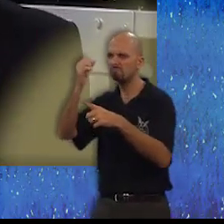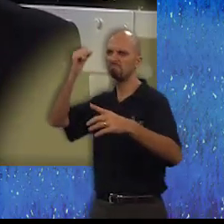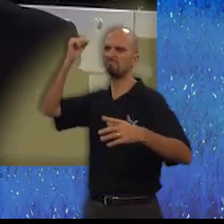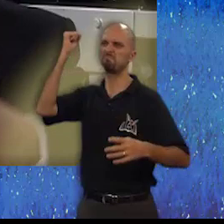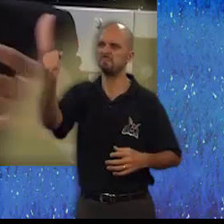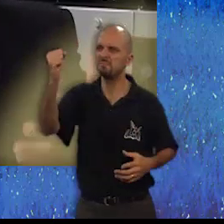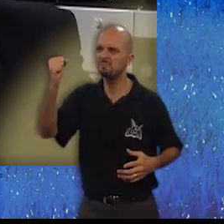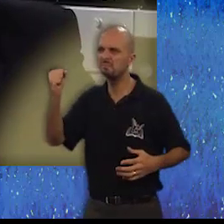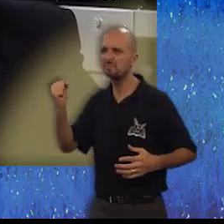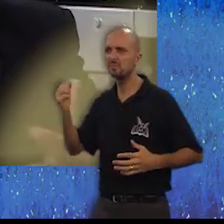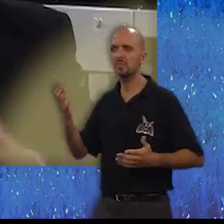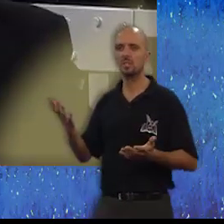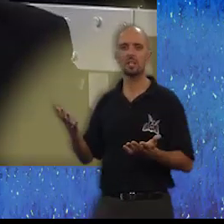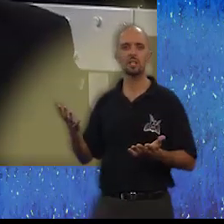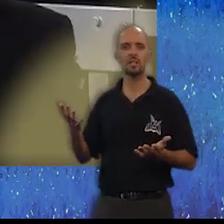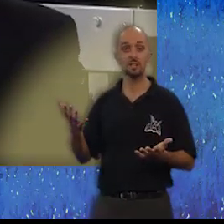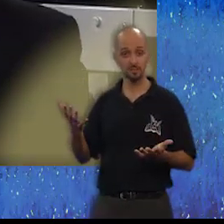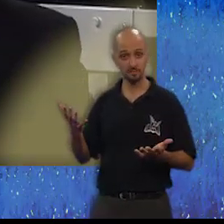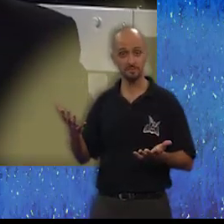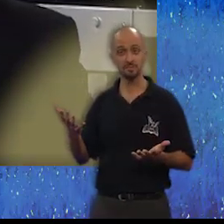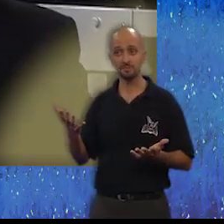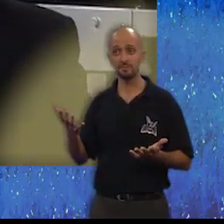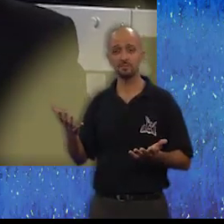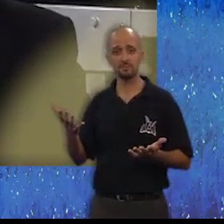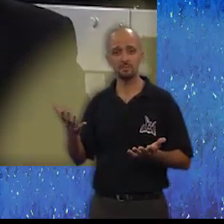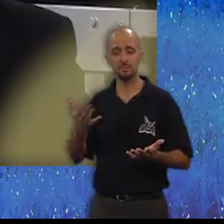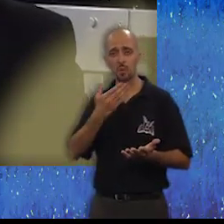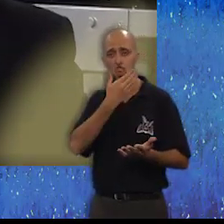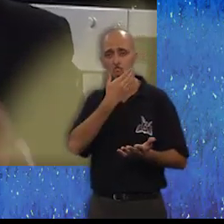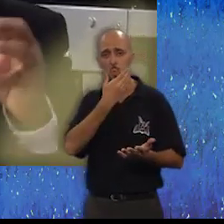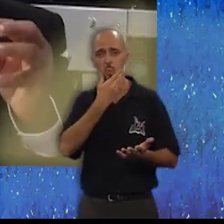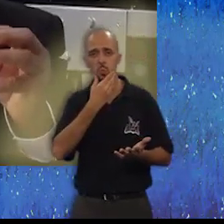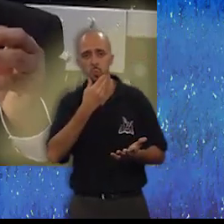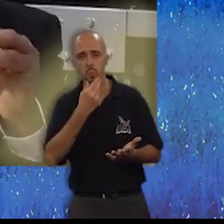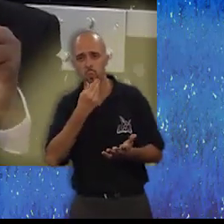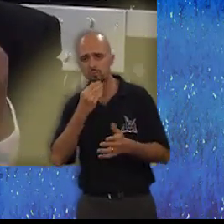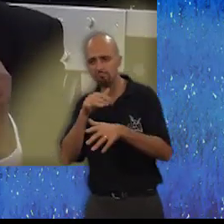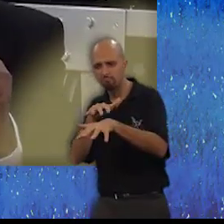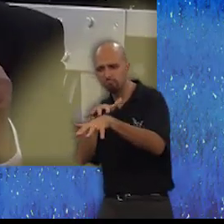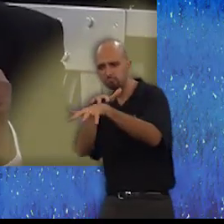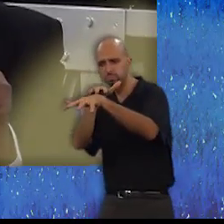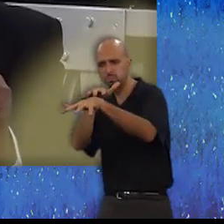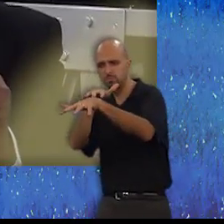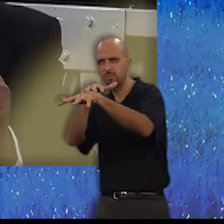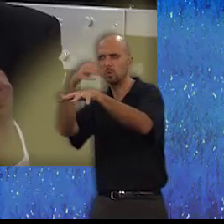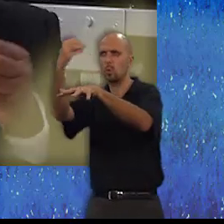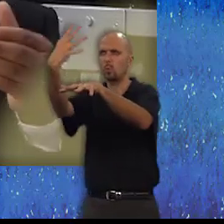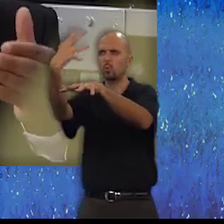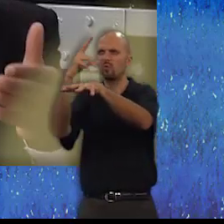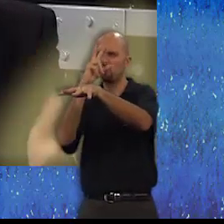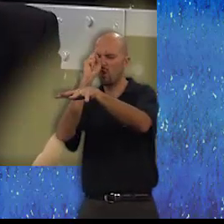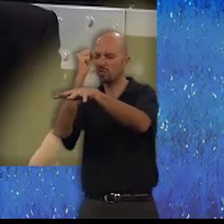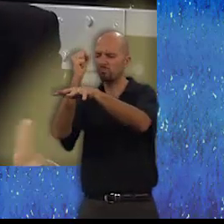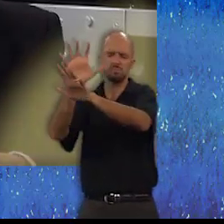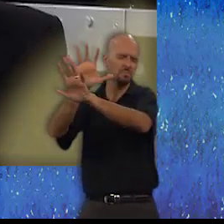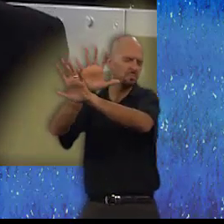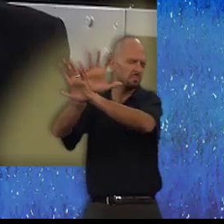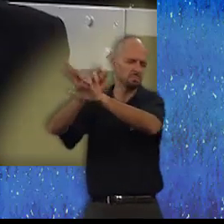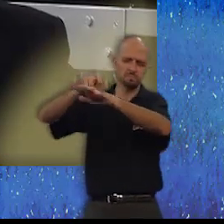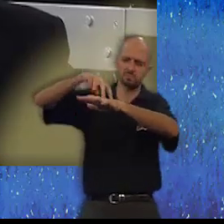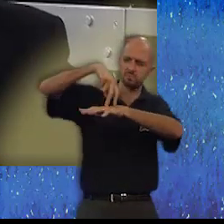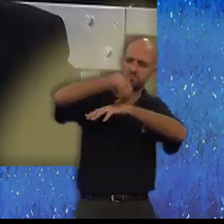inclusive, participou da morte de Estevão. Quando Jesus se encontrou com ele caiu no